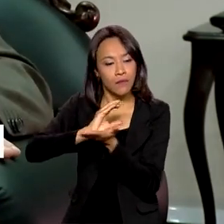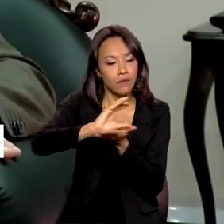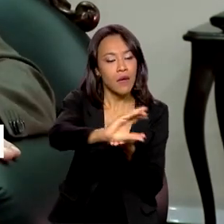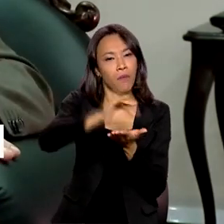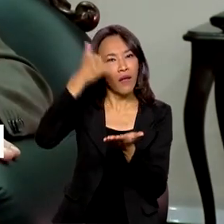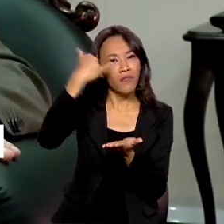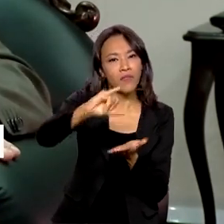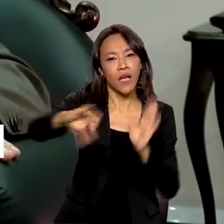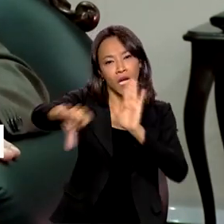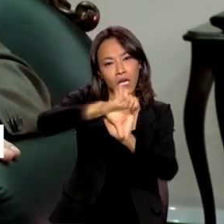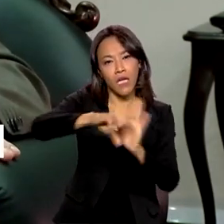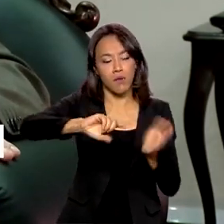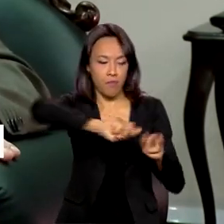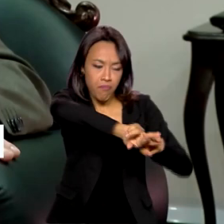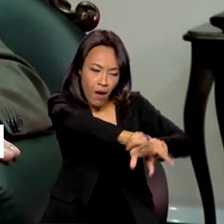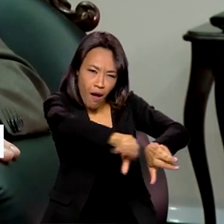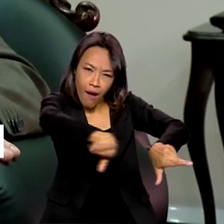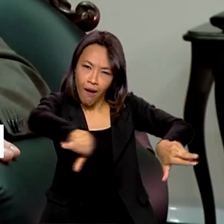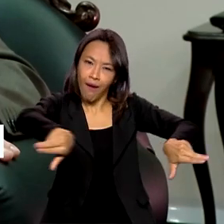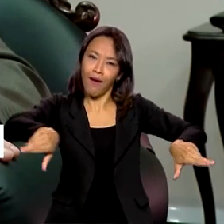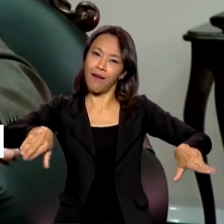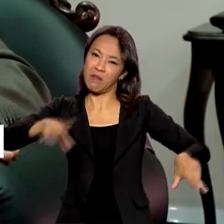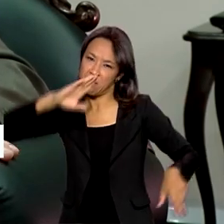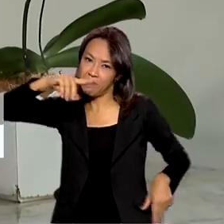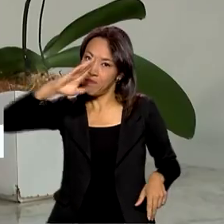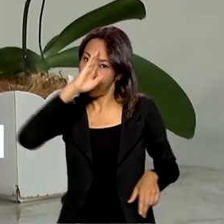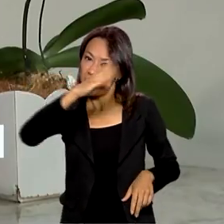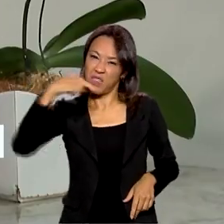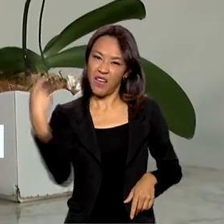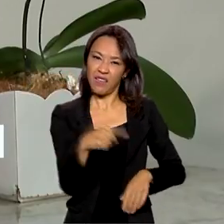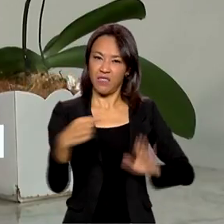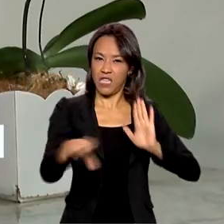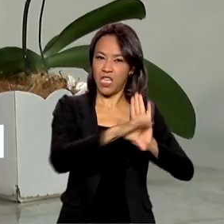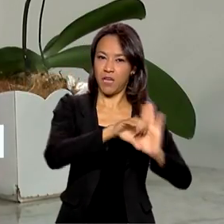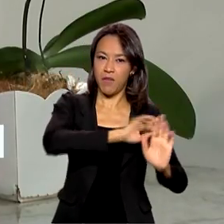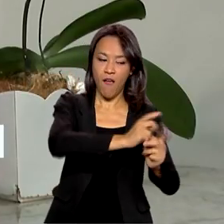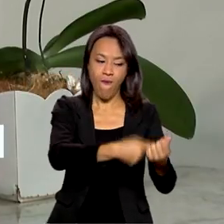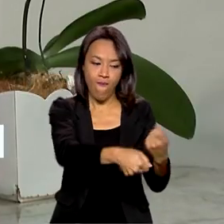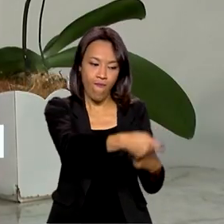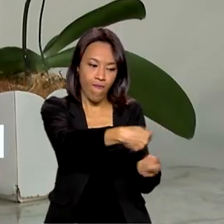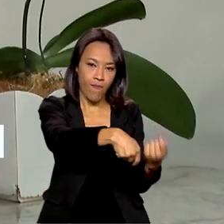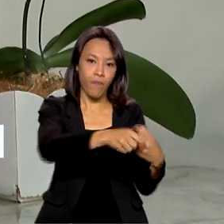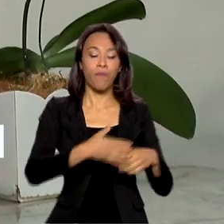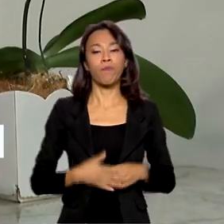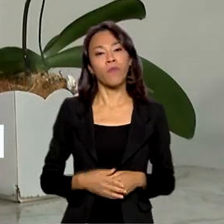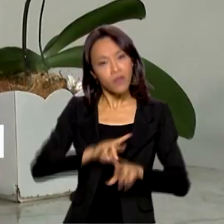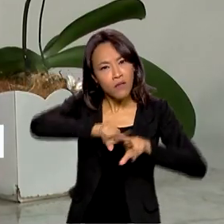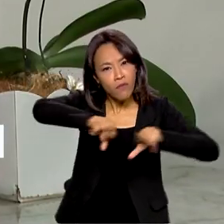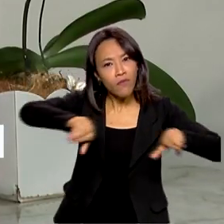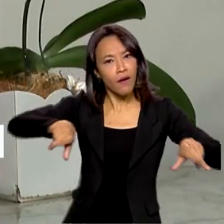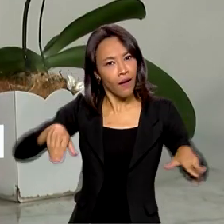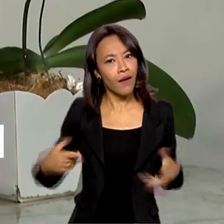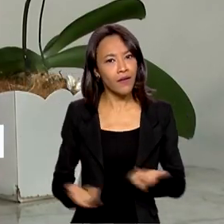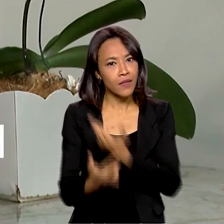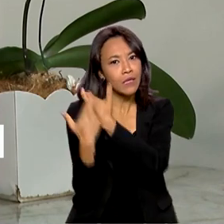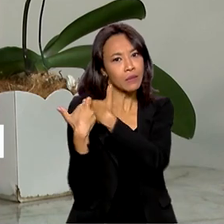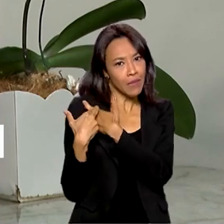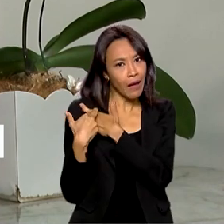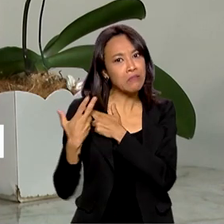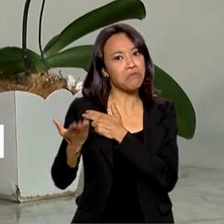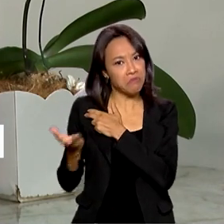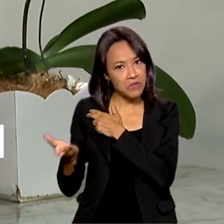para prevenção aos crimes e principalmente ao Crime Organizado são muitas as responsabilidades do ministério que o senhor está à frente